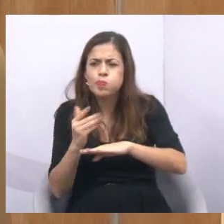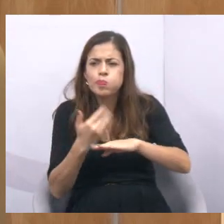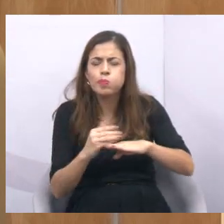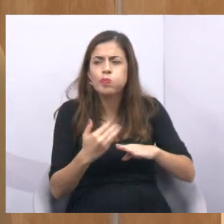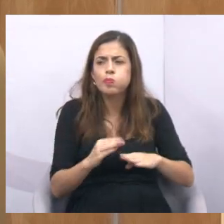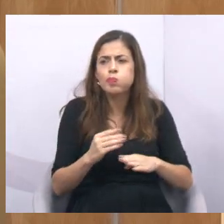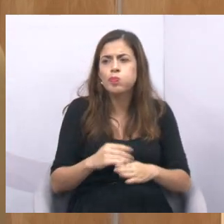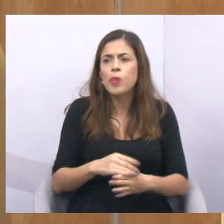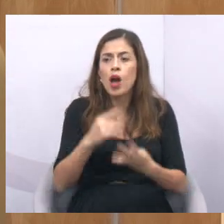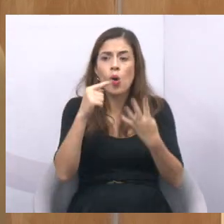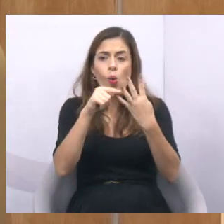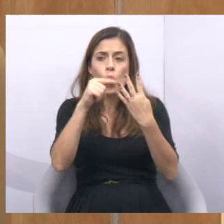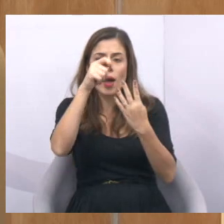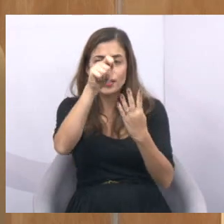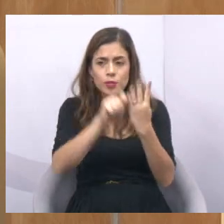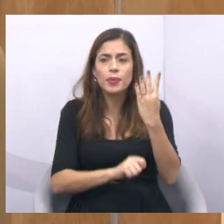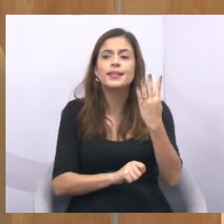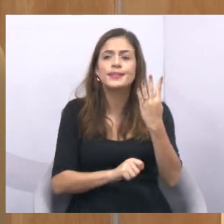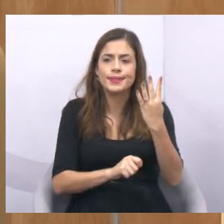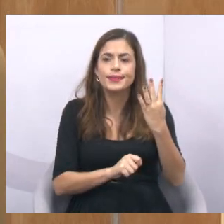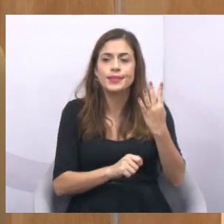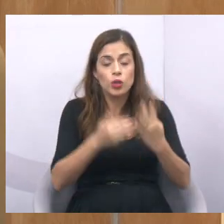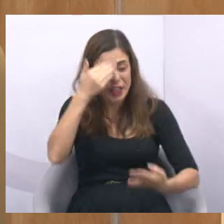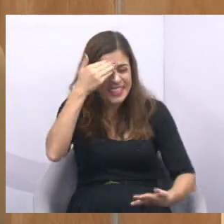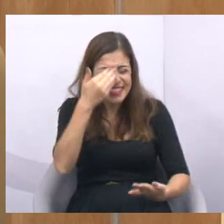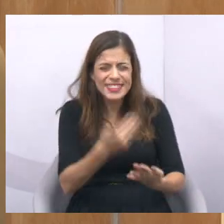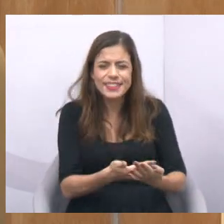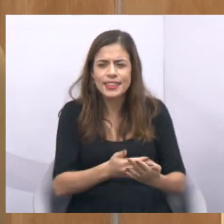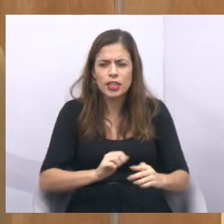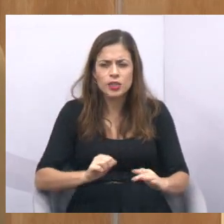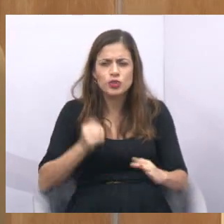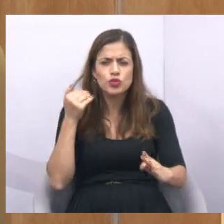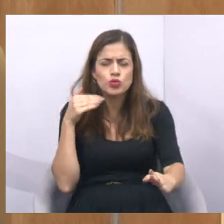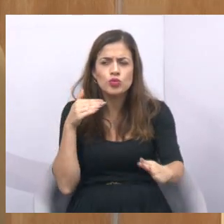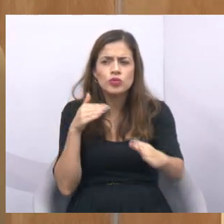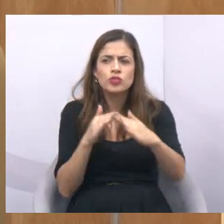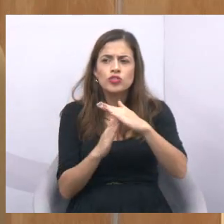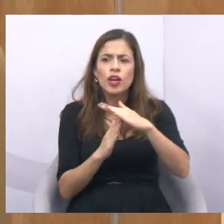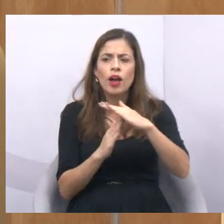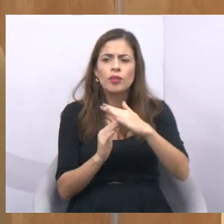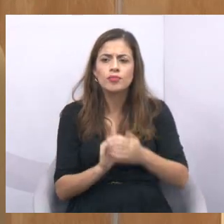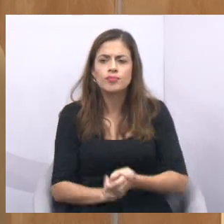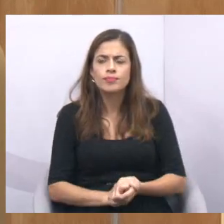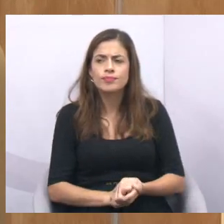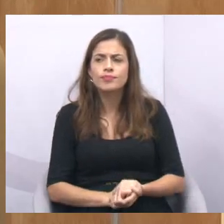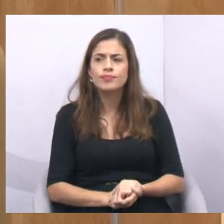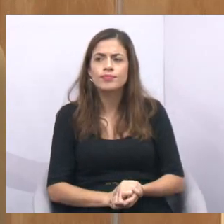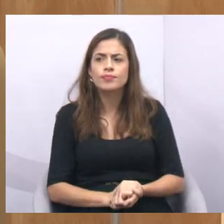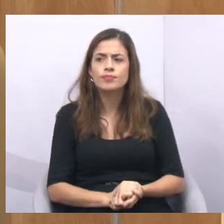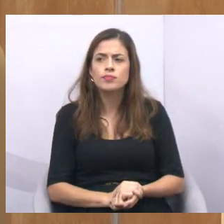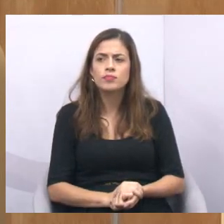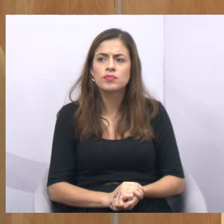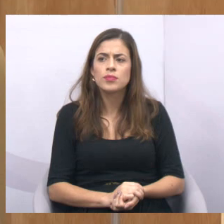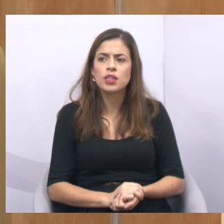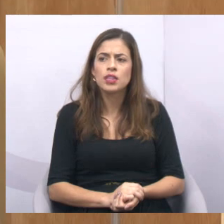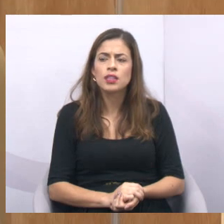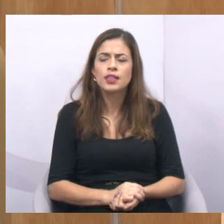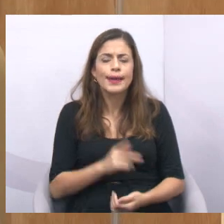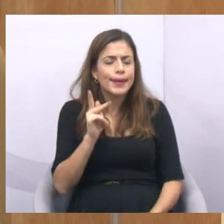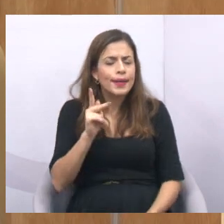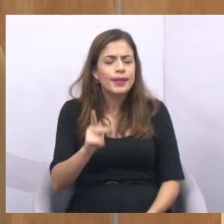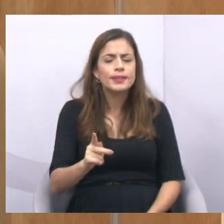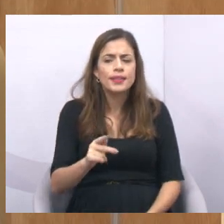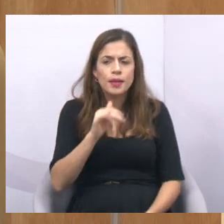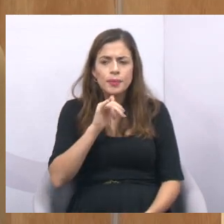época treinava muito, e acreditei que ia chegar, e lutei para chegar. E não pensei em nenhum momento que eu talvez não fosse.